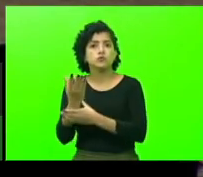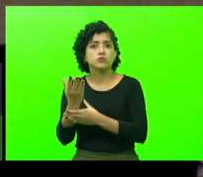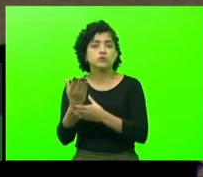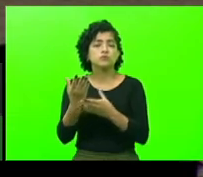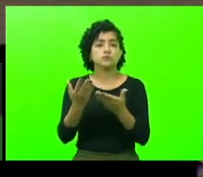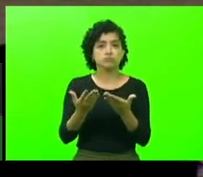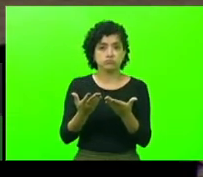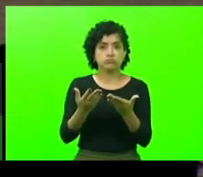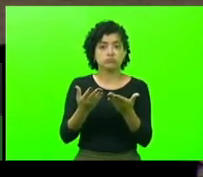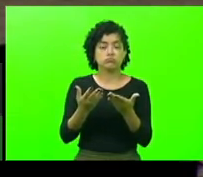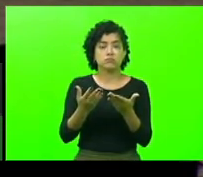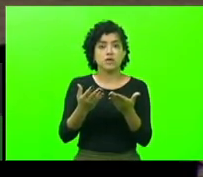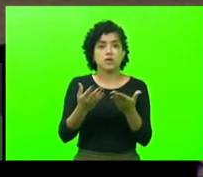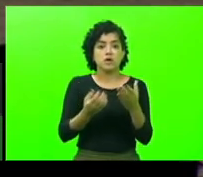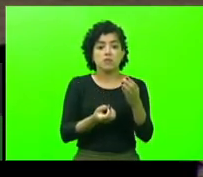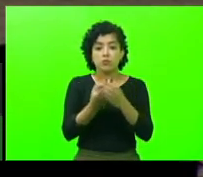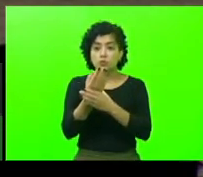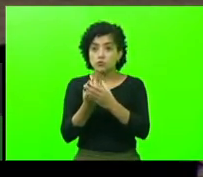produtores